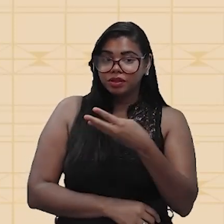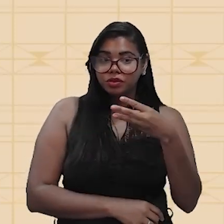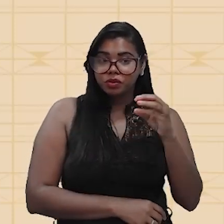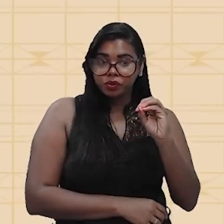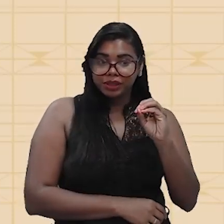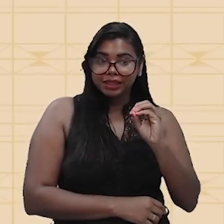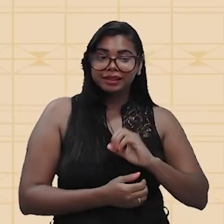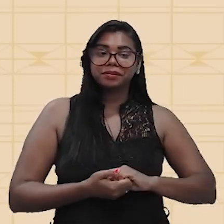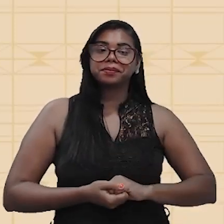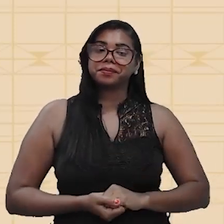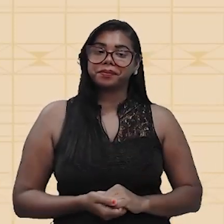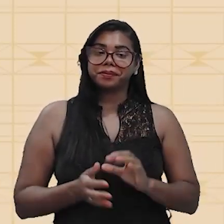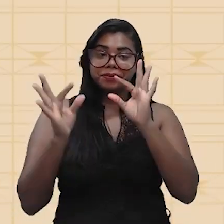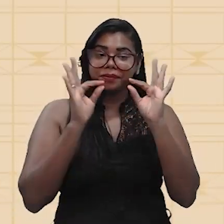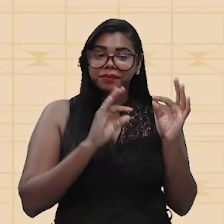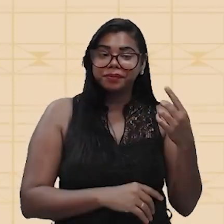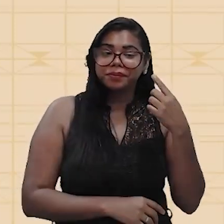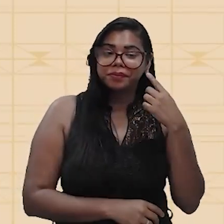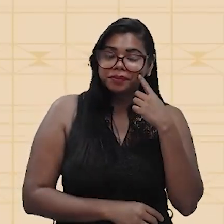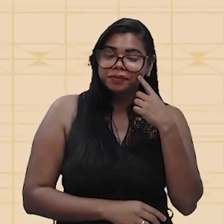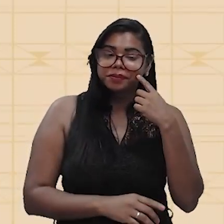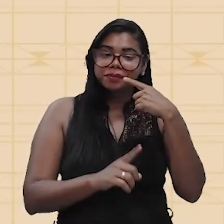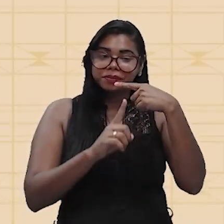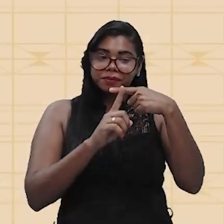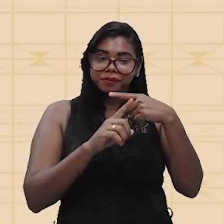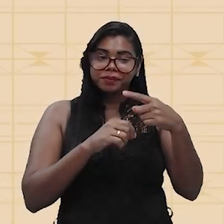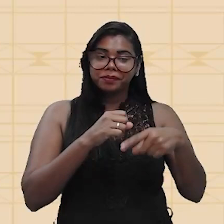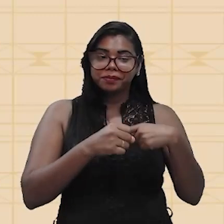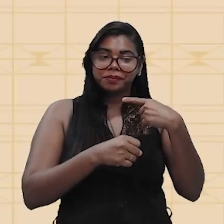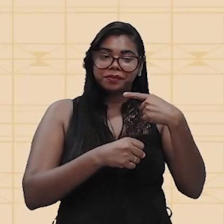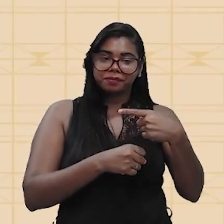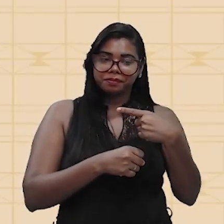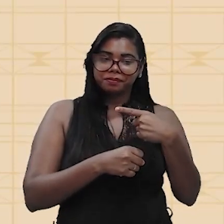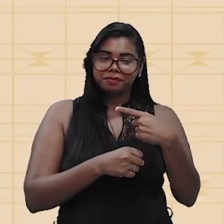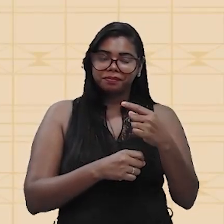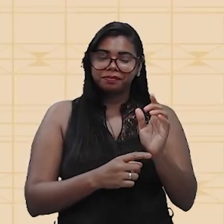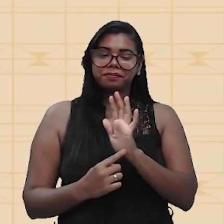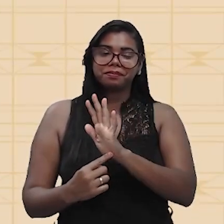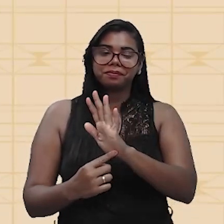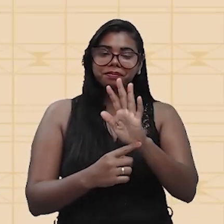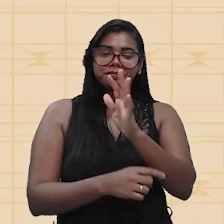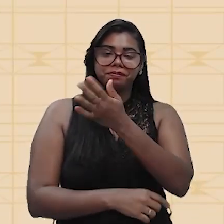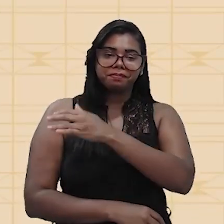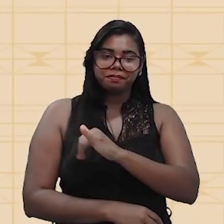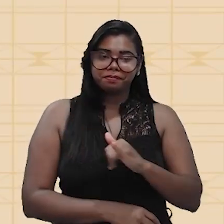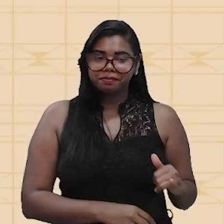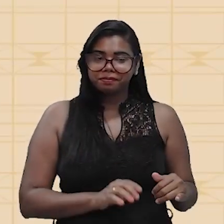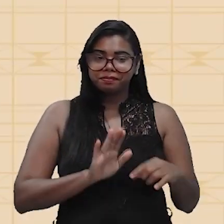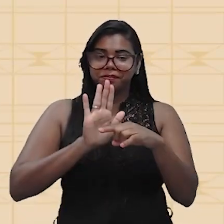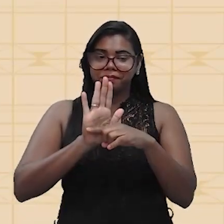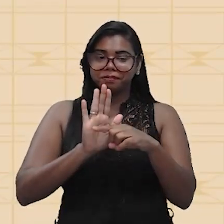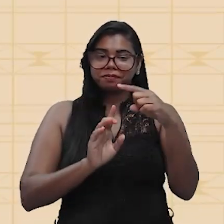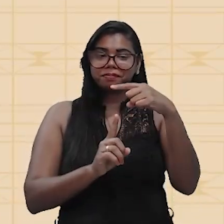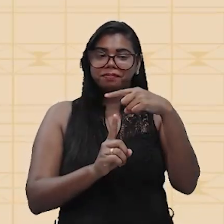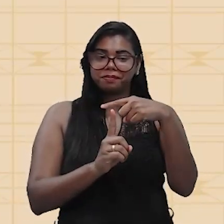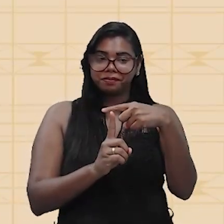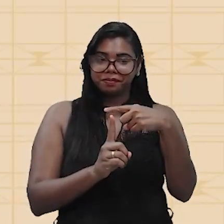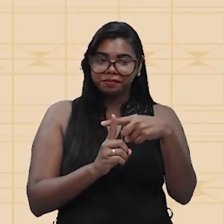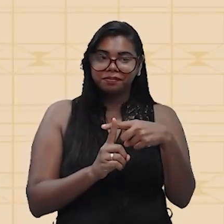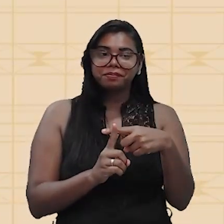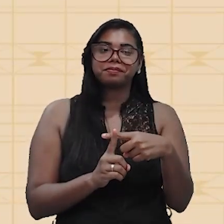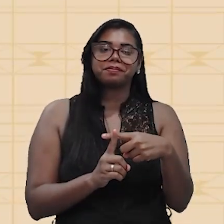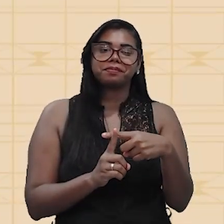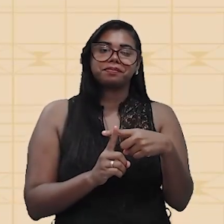polo positivo e negativo está disposto de maneira que a corrente saindo de menos para mais, ela vai de baixo para